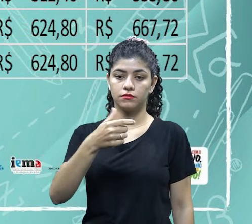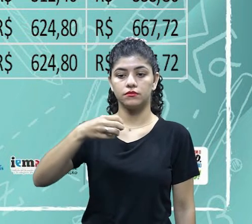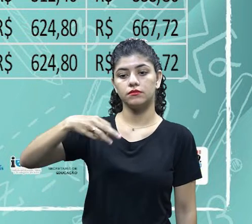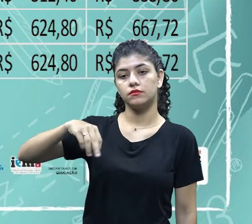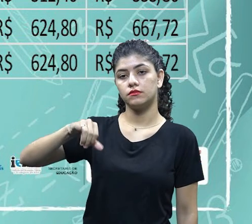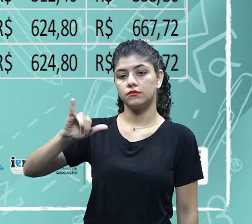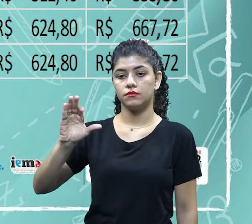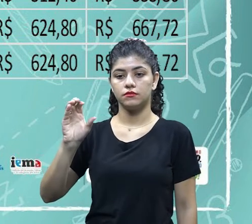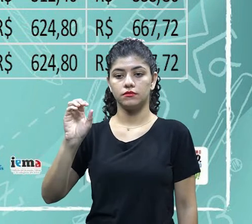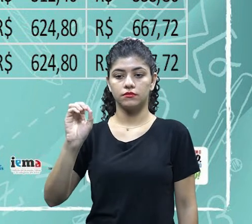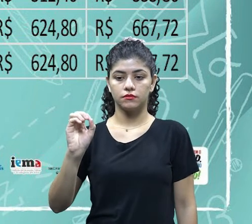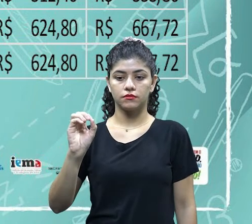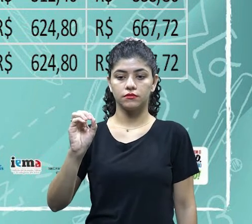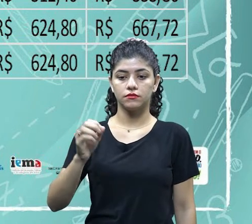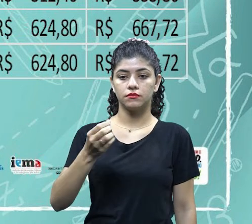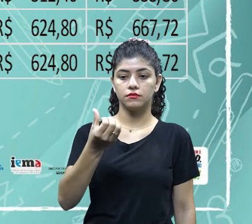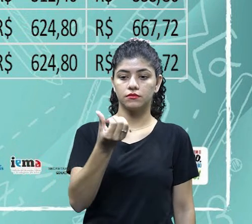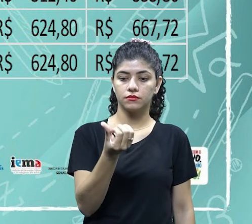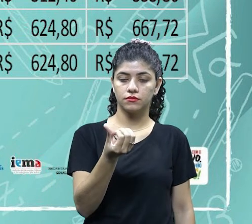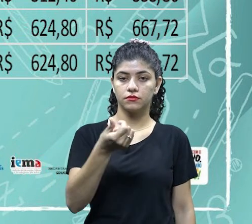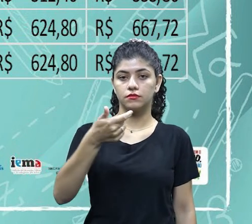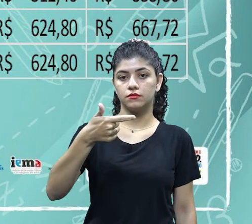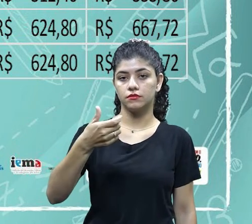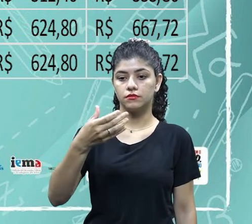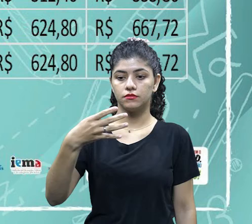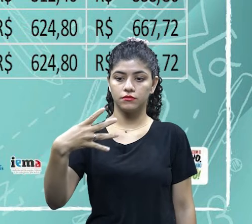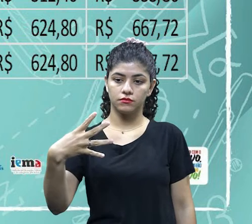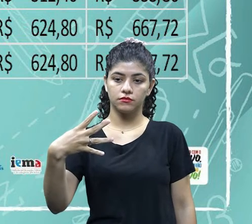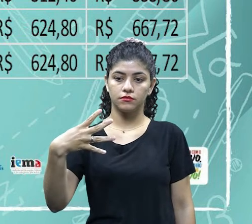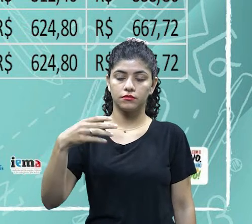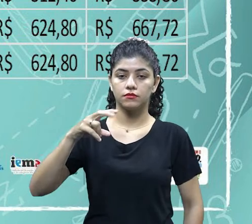473,80. Março, R$ 495,00. Abril, R$